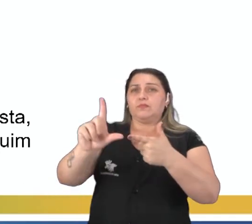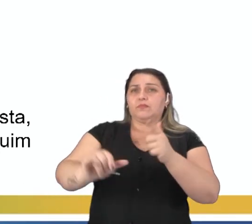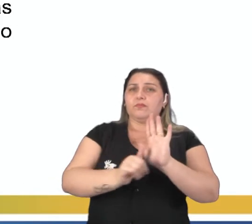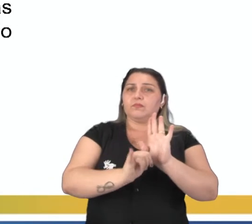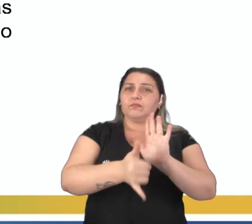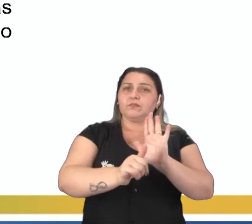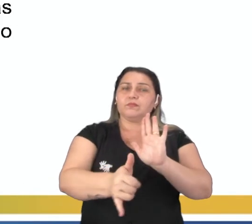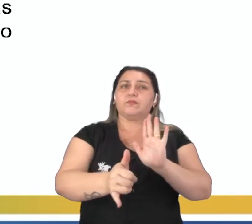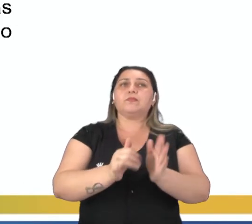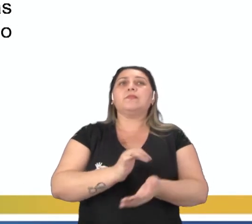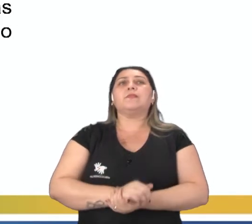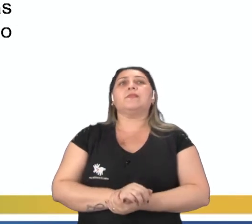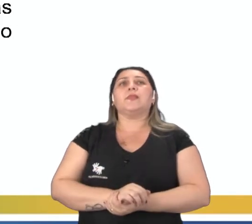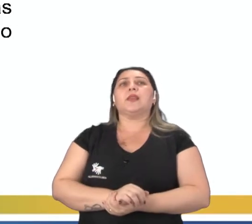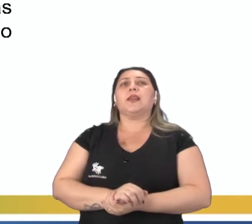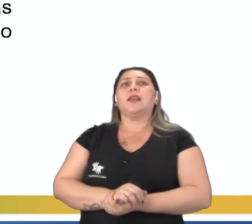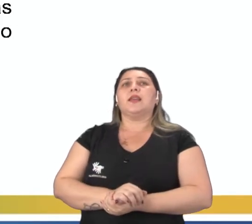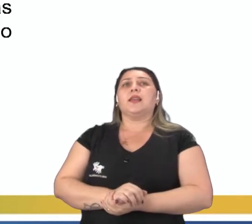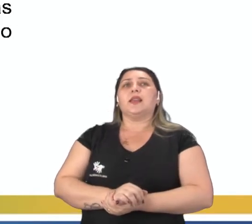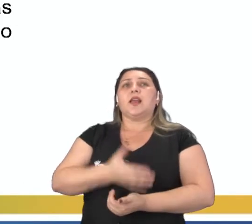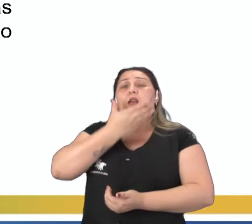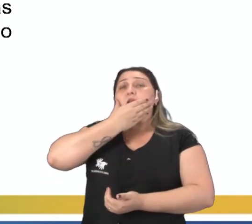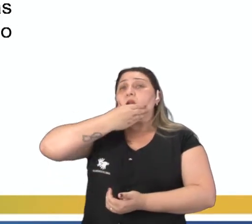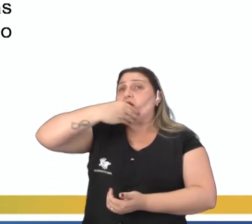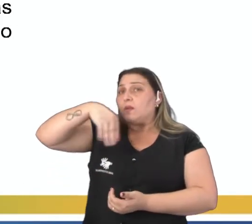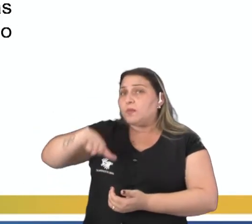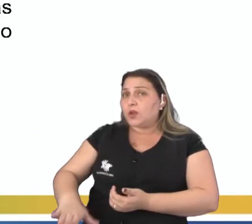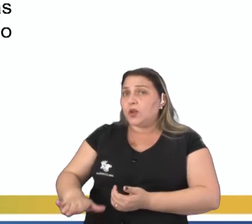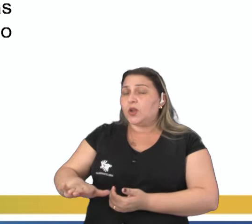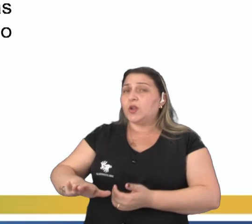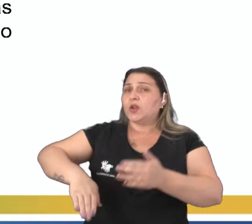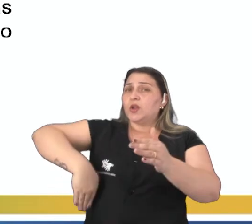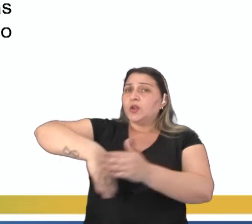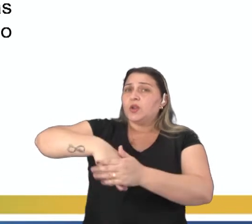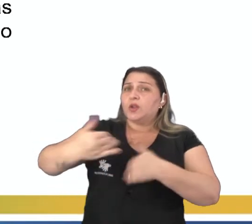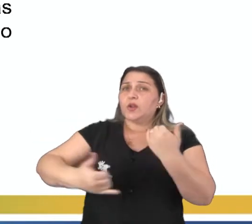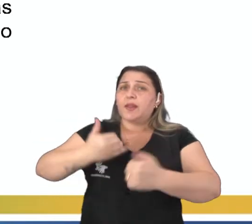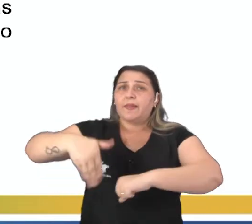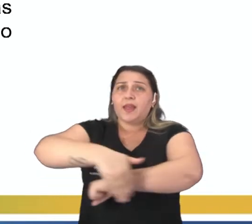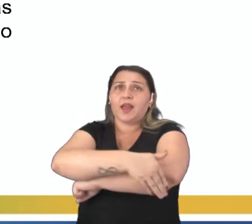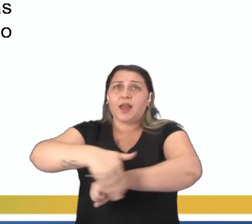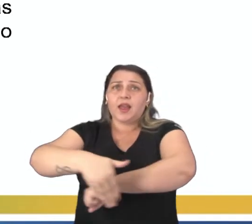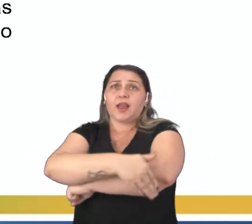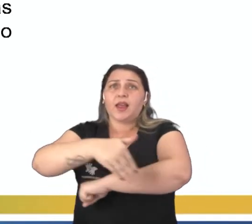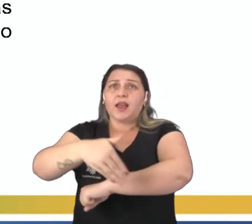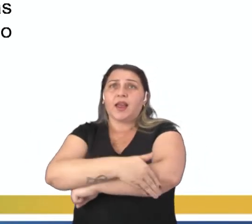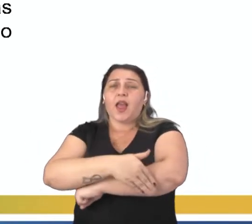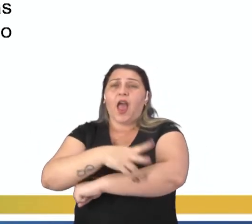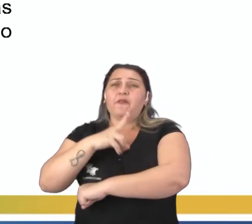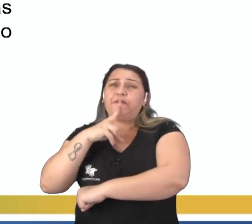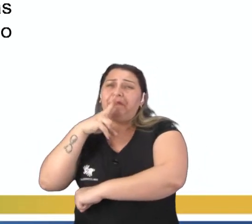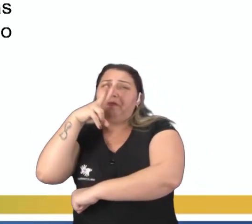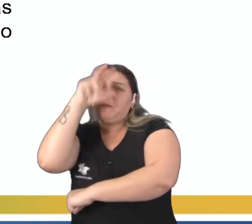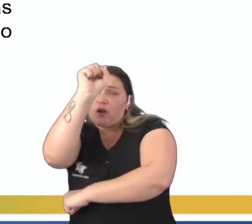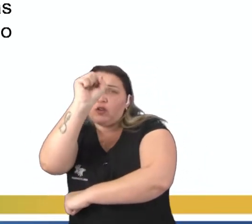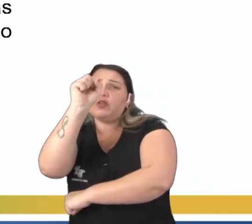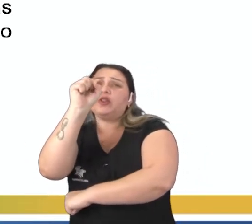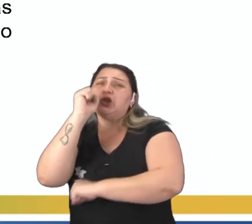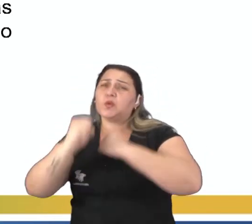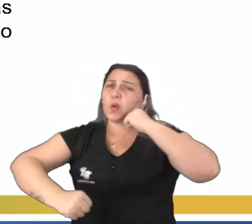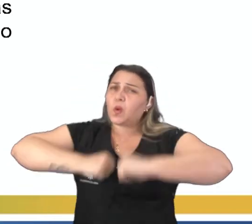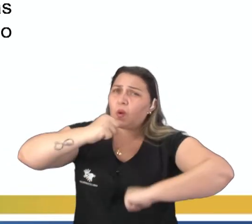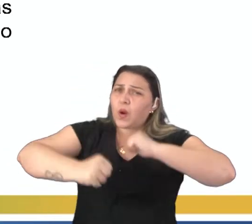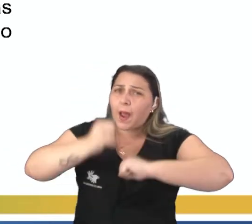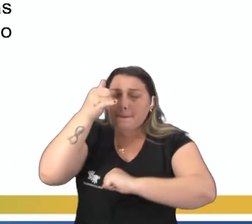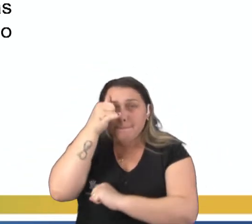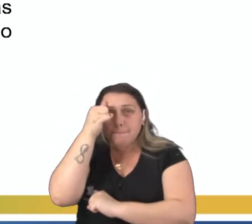microconto? Os moleques jogavam bola no meio da rua. Num passe mais forte, um deles correu